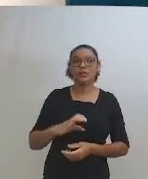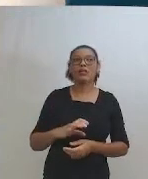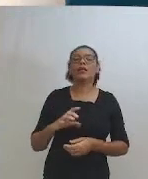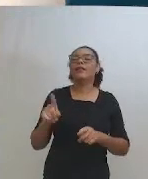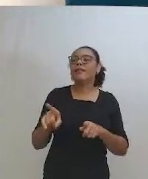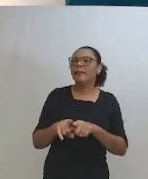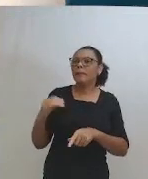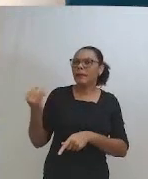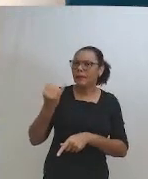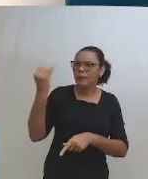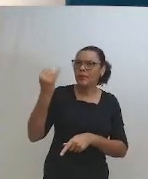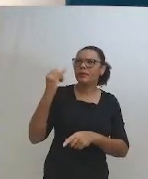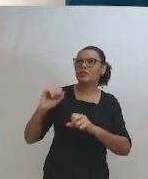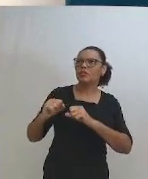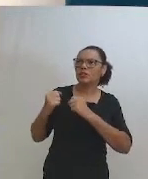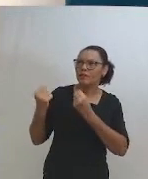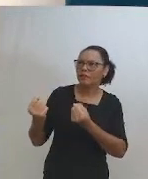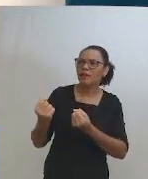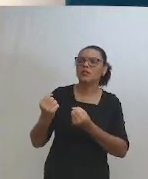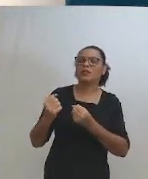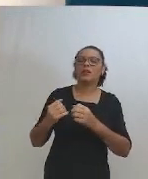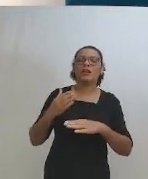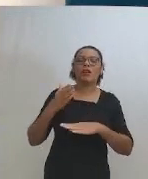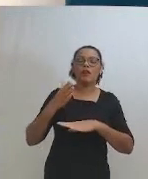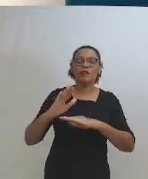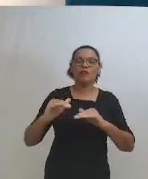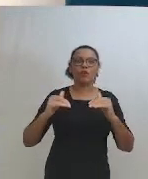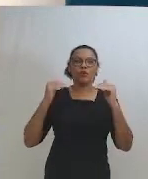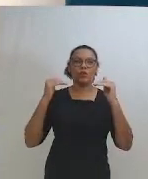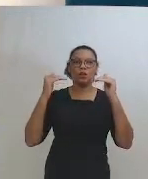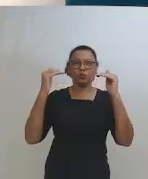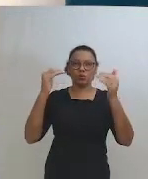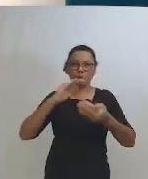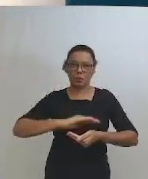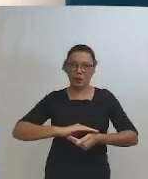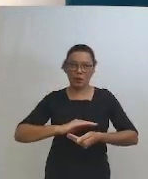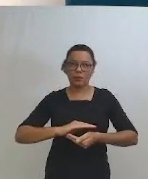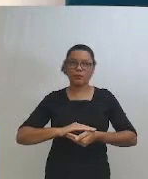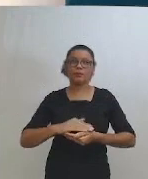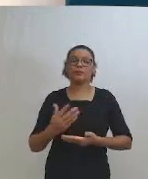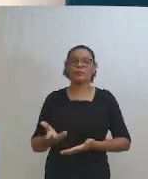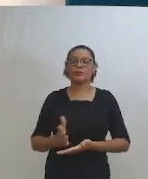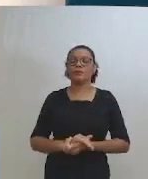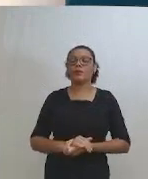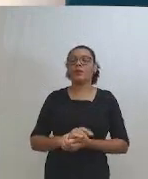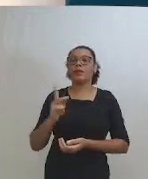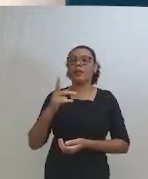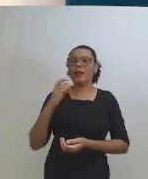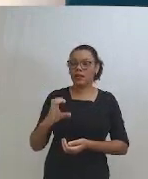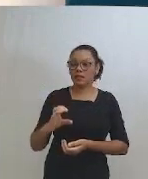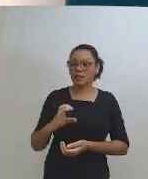foi ao Supremo contra o indeferimento da liminar em habeas corpus com a ministra Rosa Weber,